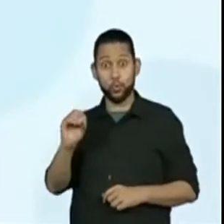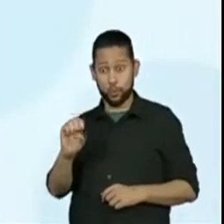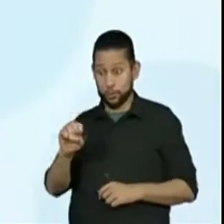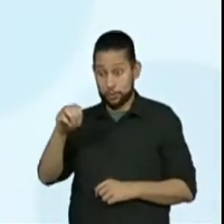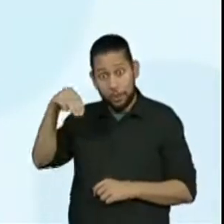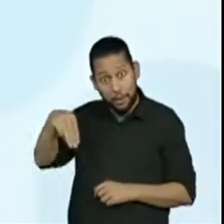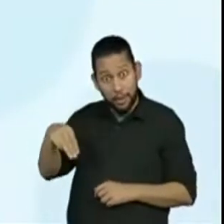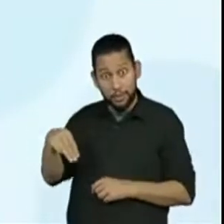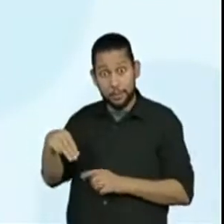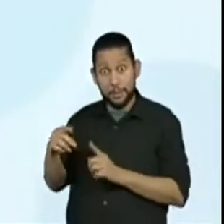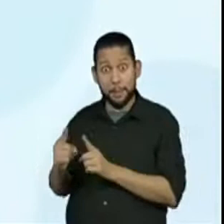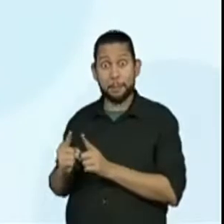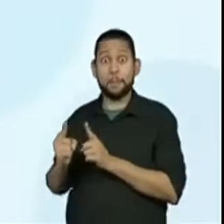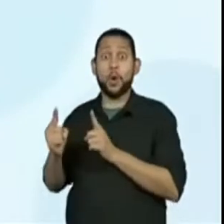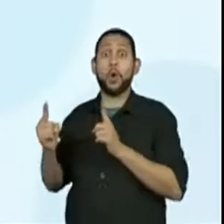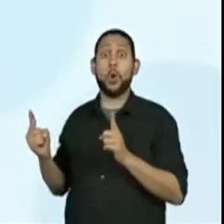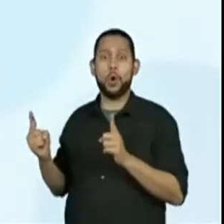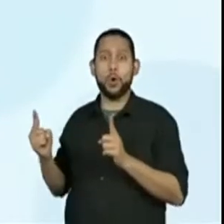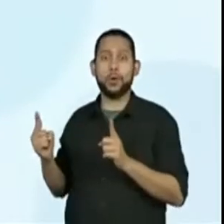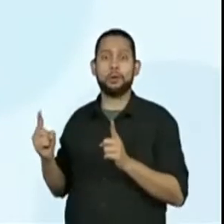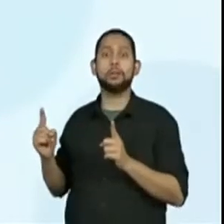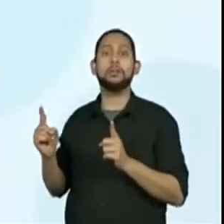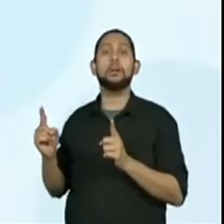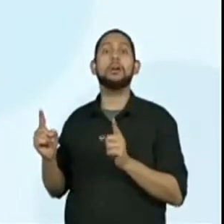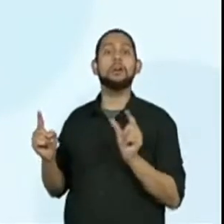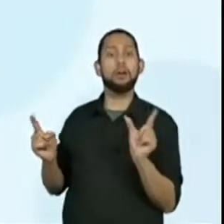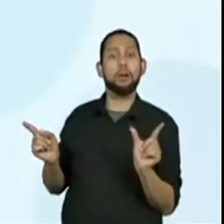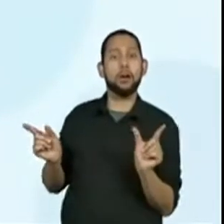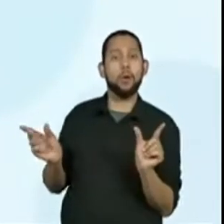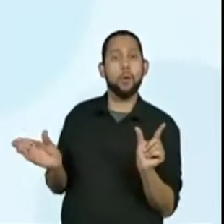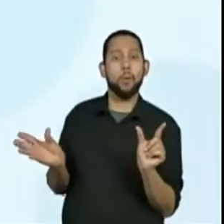cada quadradinho representa,